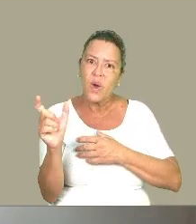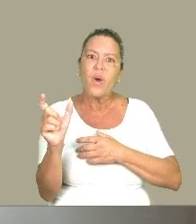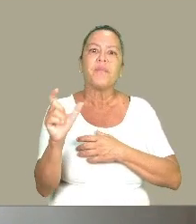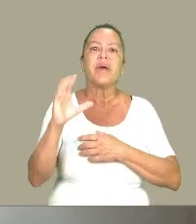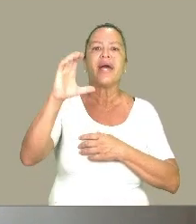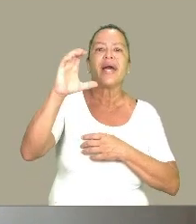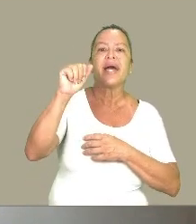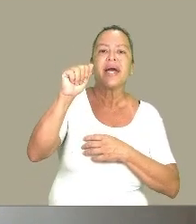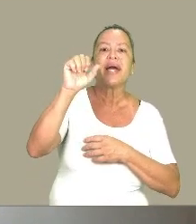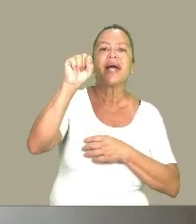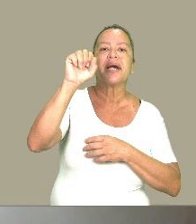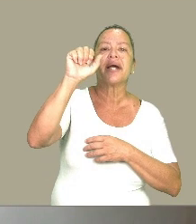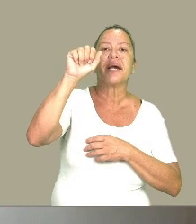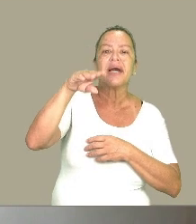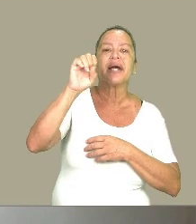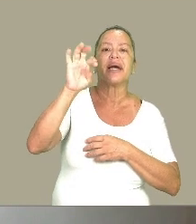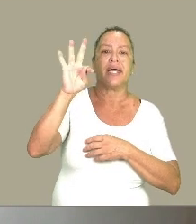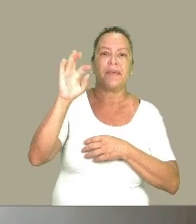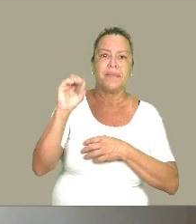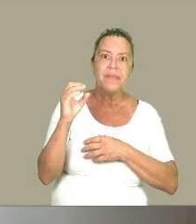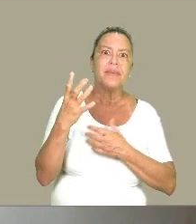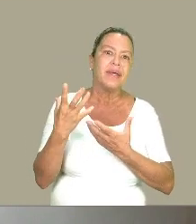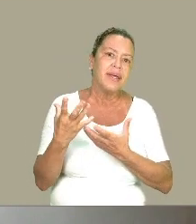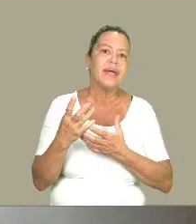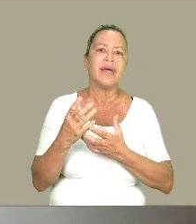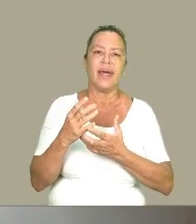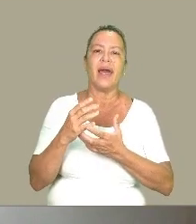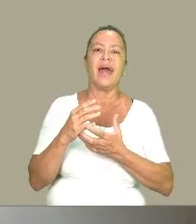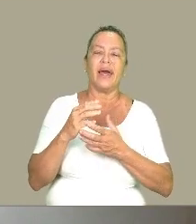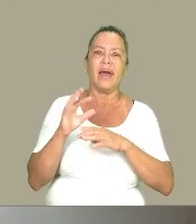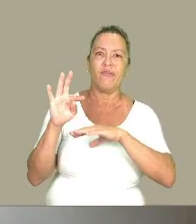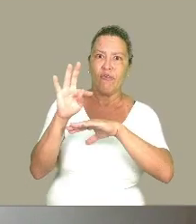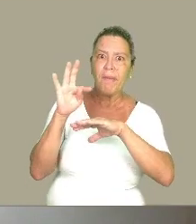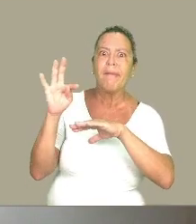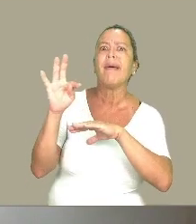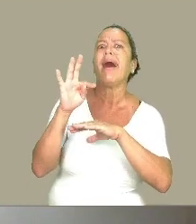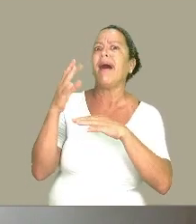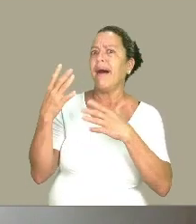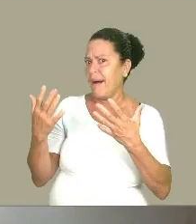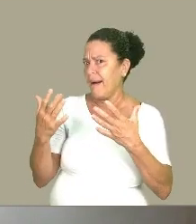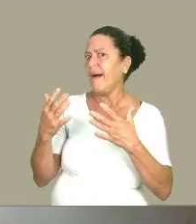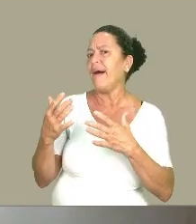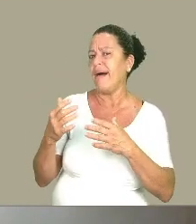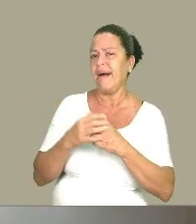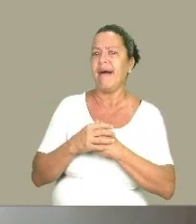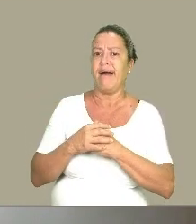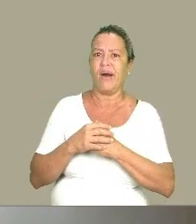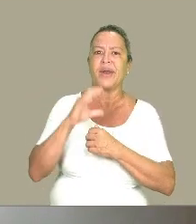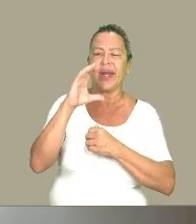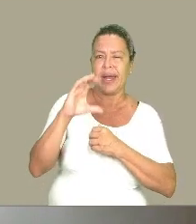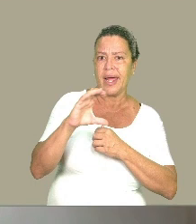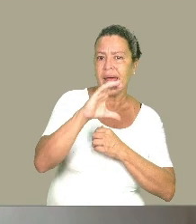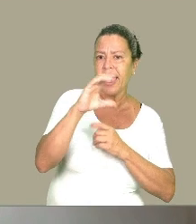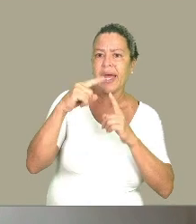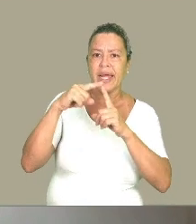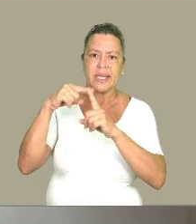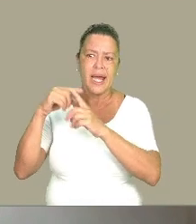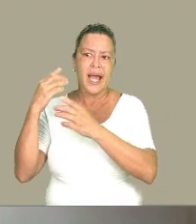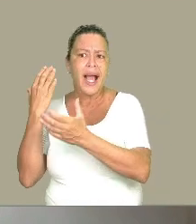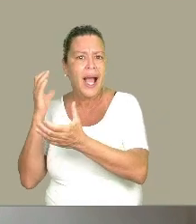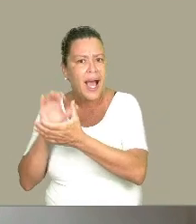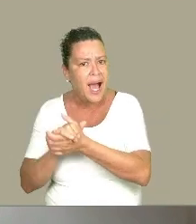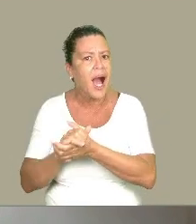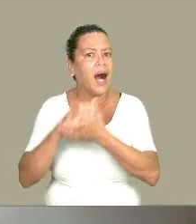sua formalidade, né, com uma formalidade religiosa para aqueles que acreditam dessa maneira, para uma formalidade